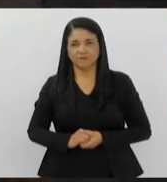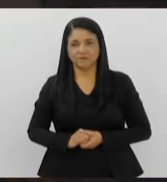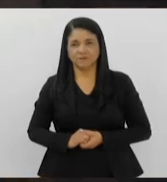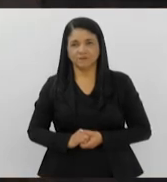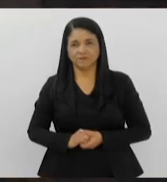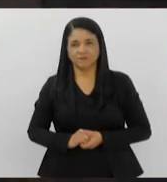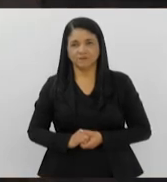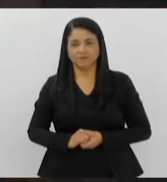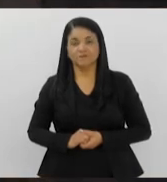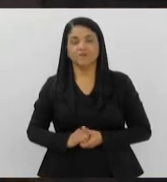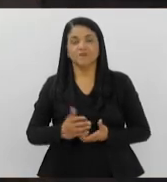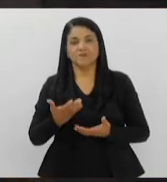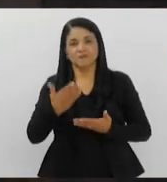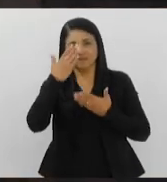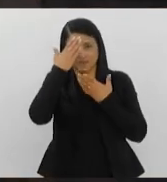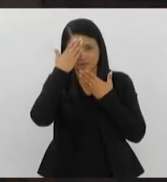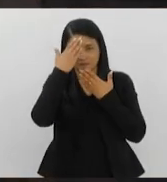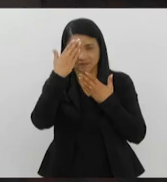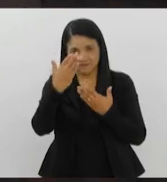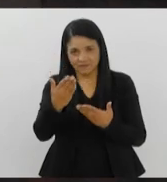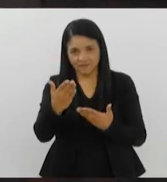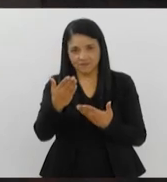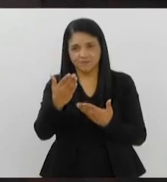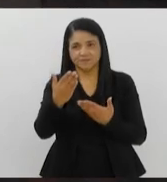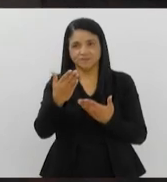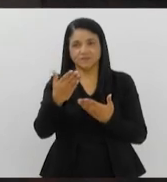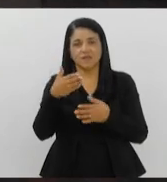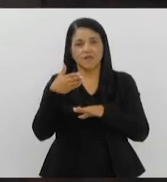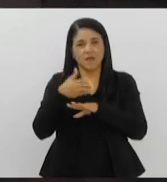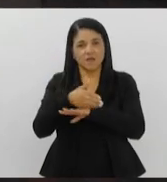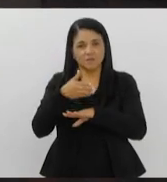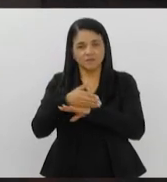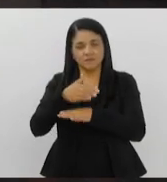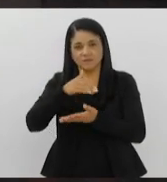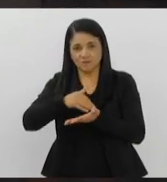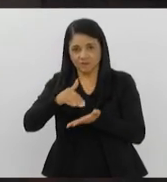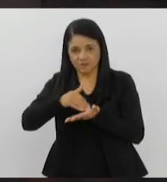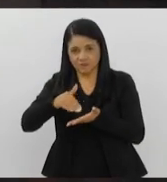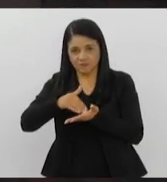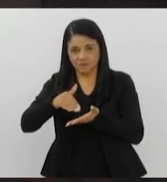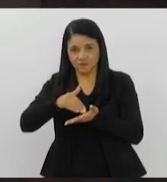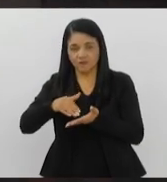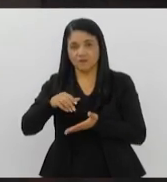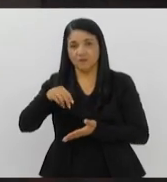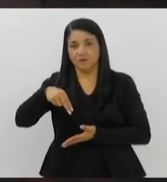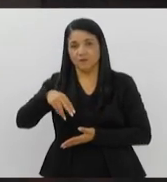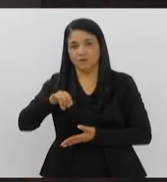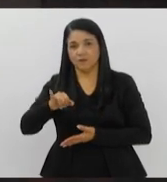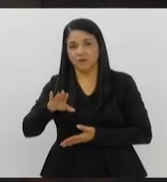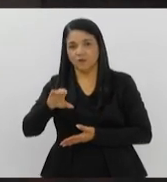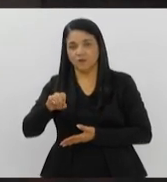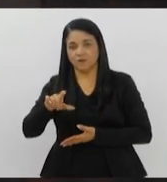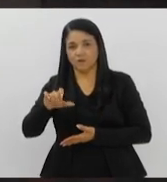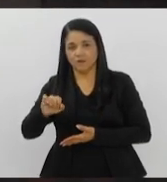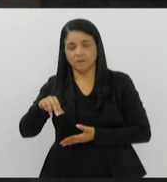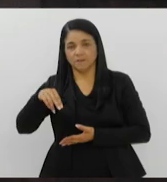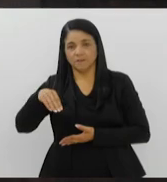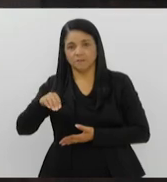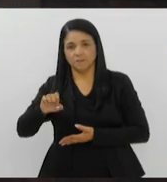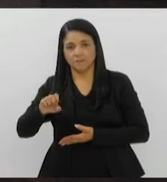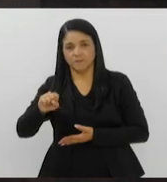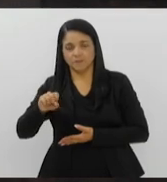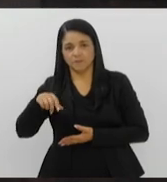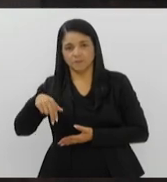quero também aqui agradecer a presença do secretário Nicola de Mesquita que eu já